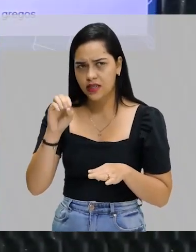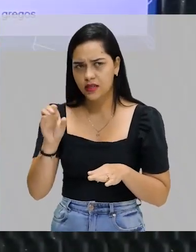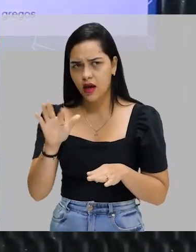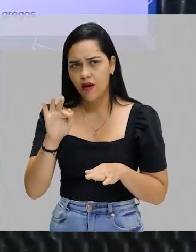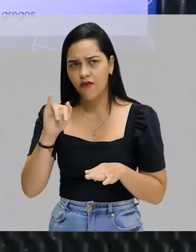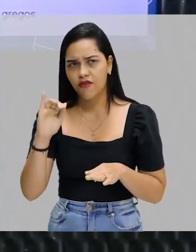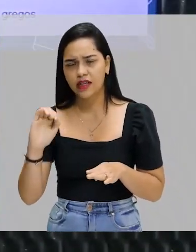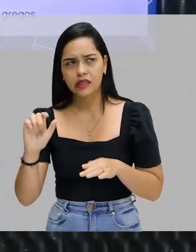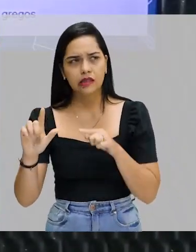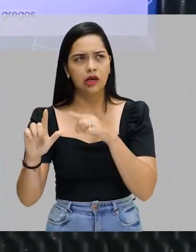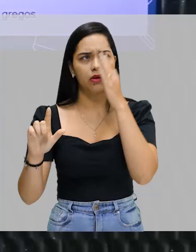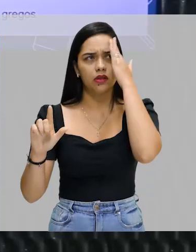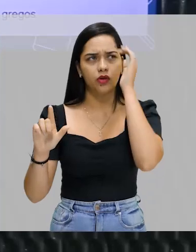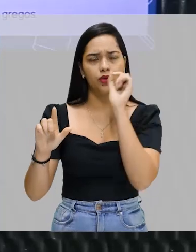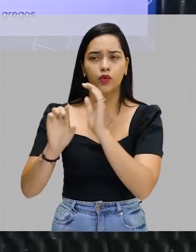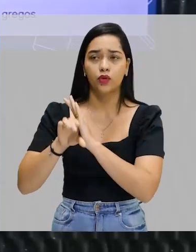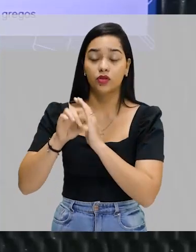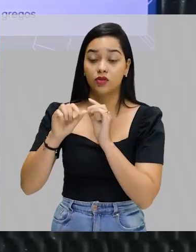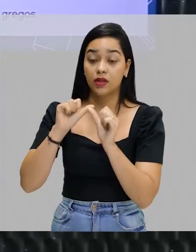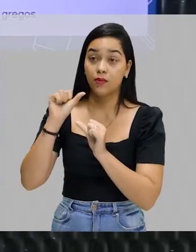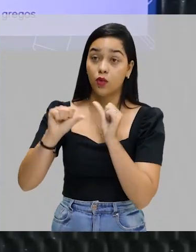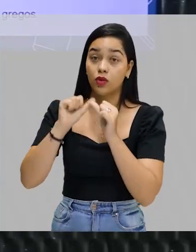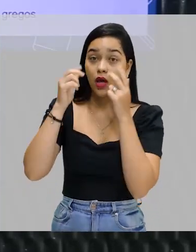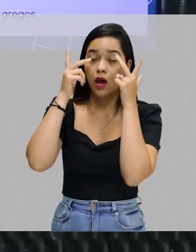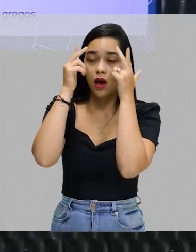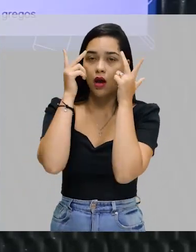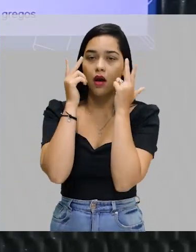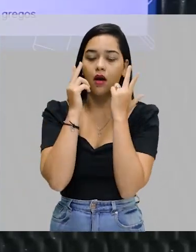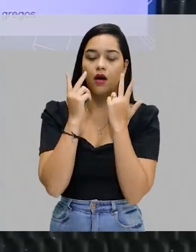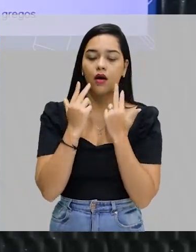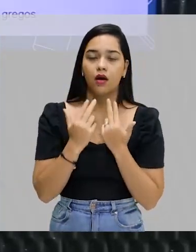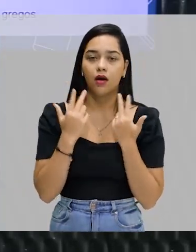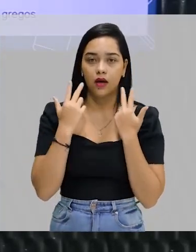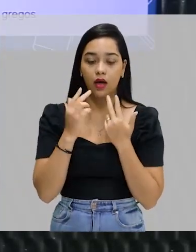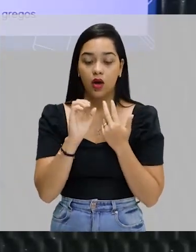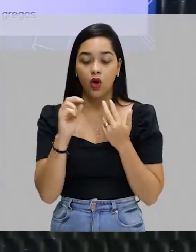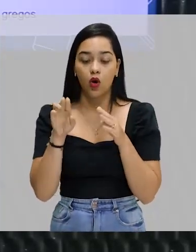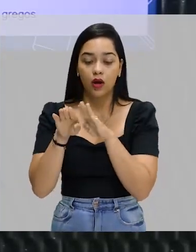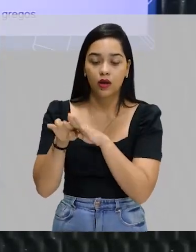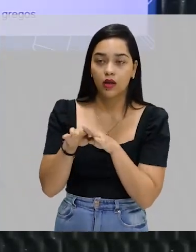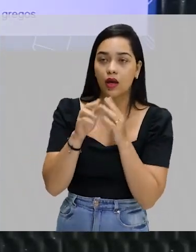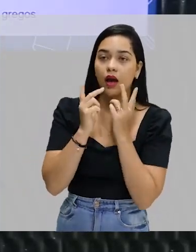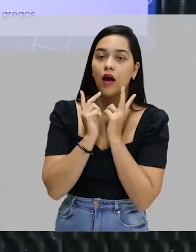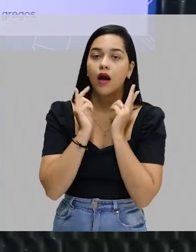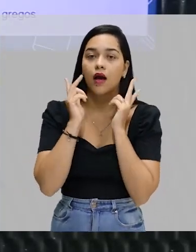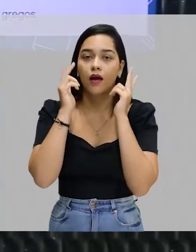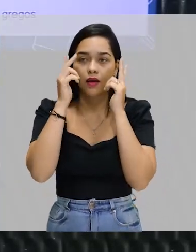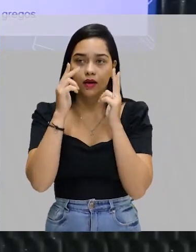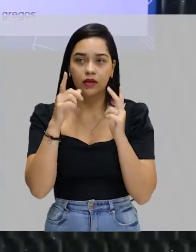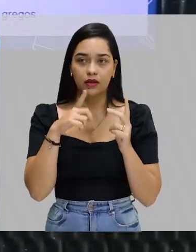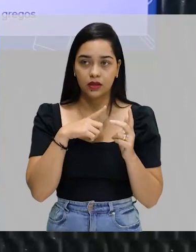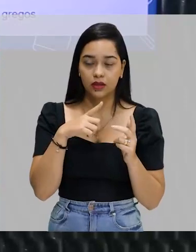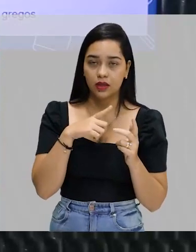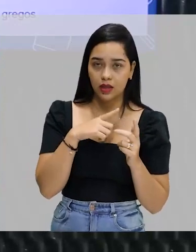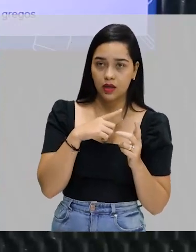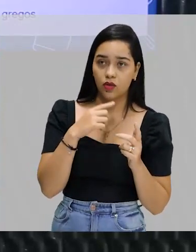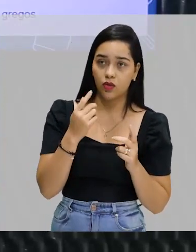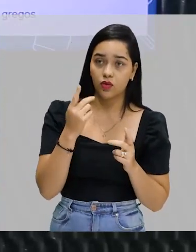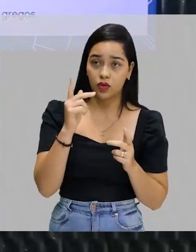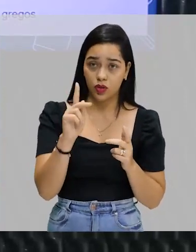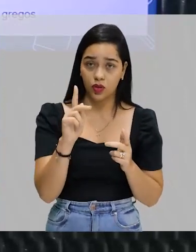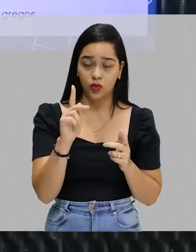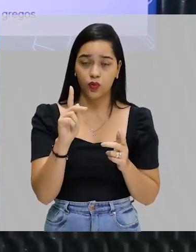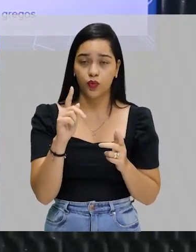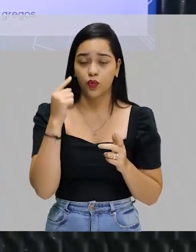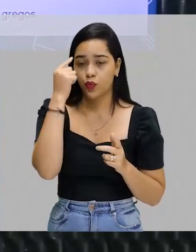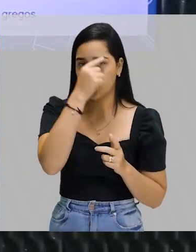atual. É interessante que é o conceito de você mudar plasticamente o rosto ou equilibrar harmônica e matematicamente tudo que